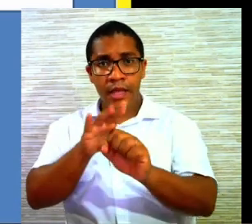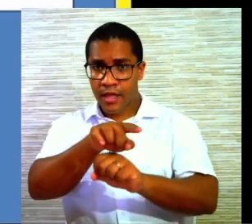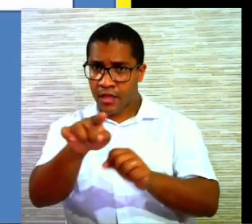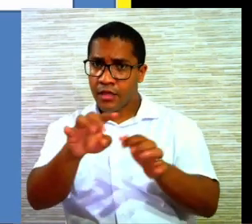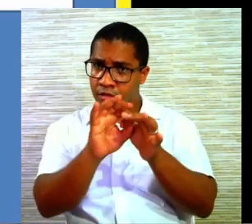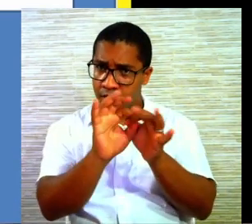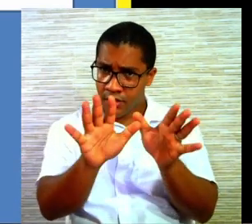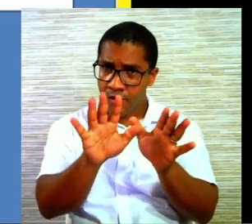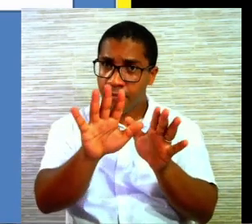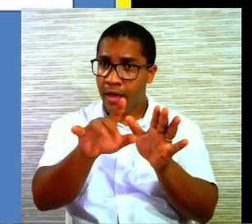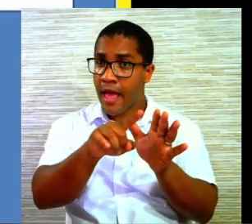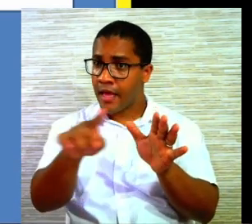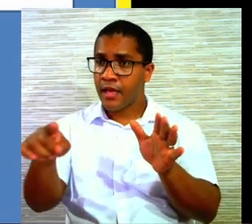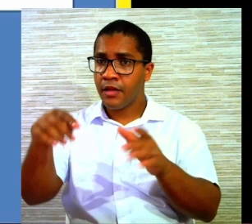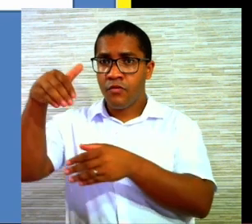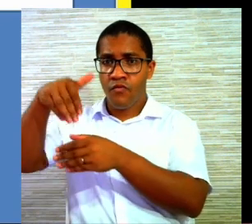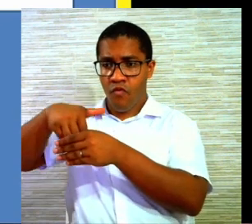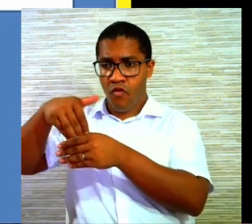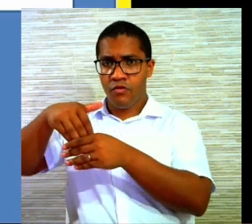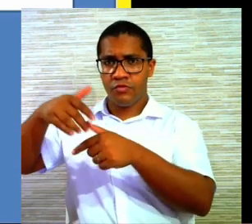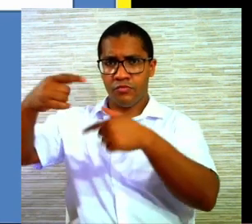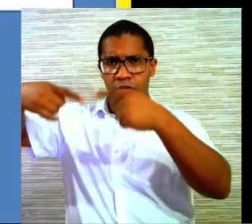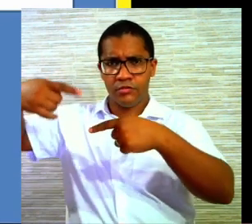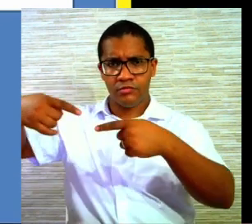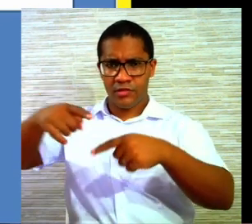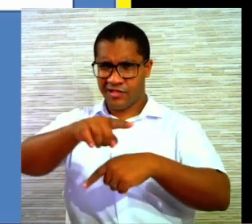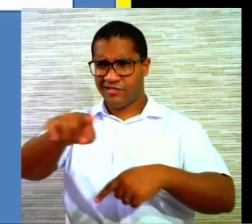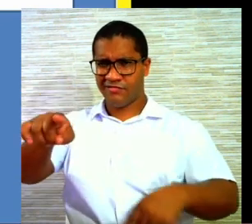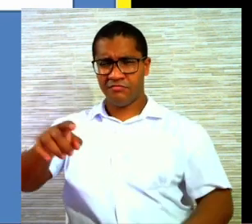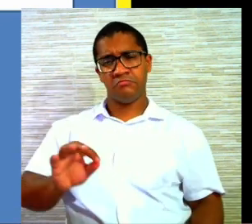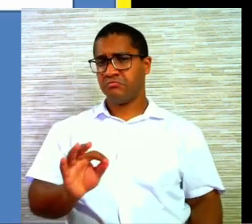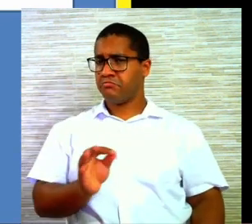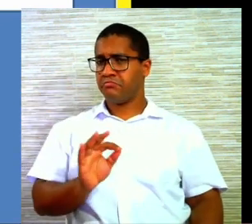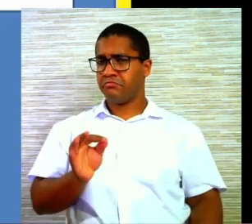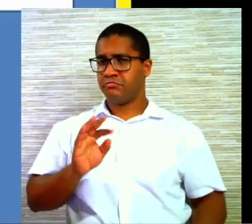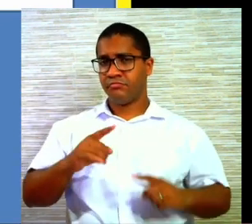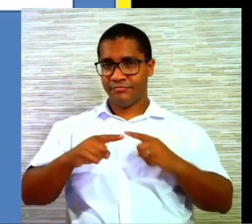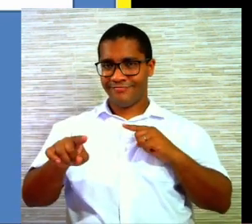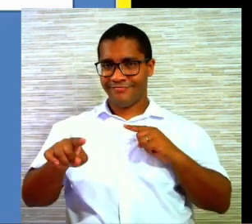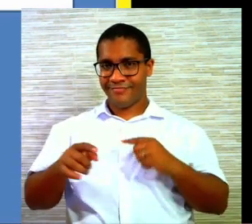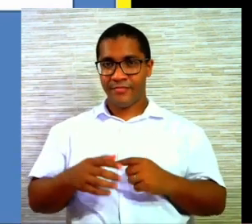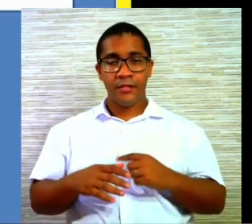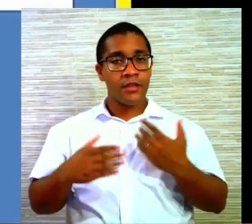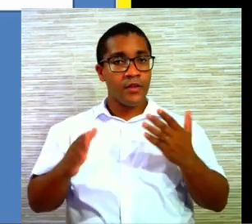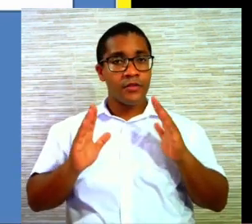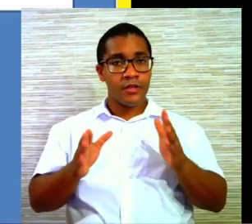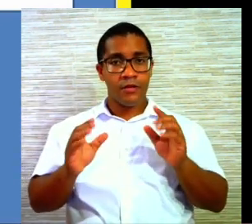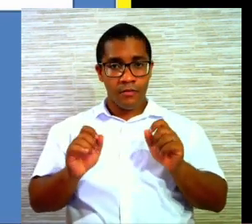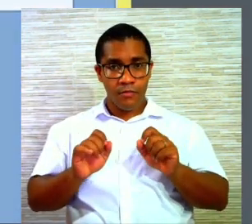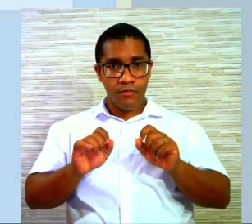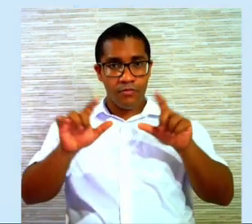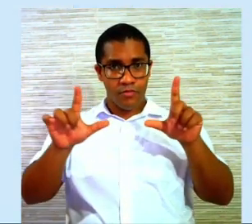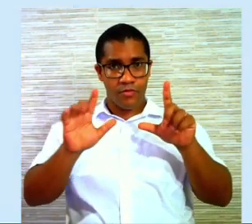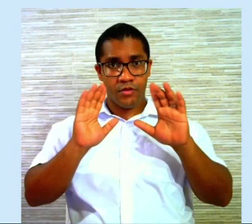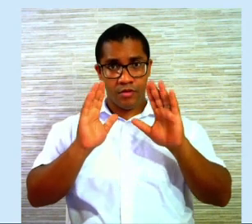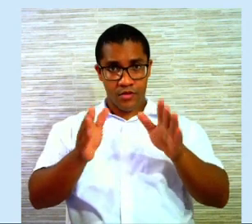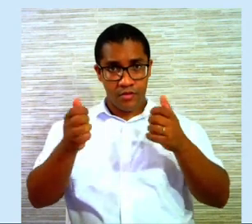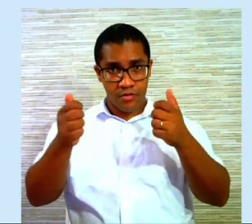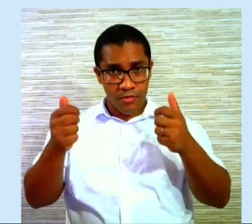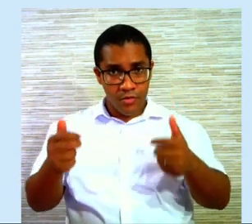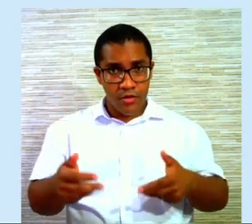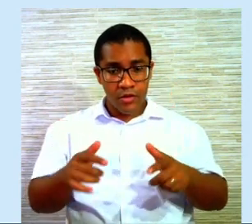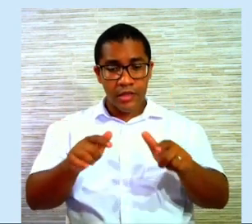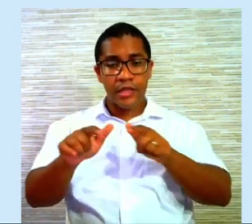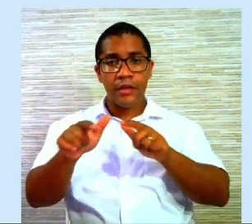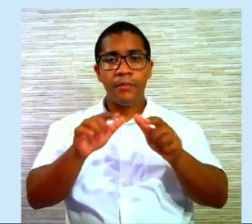tinham direitos políticos. Então vejamos, então conforme eu coloquei aí, então